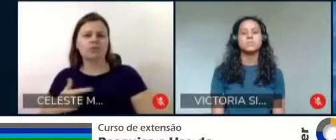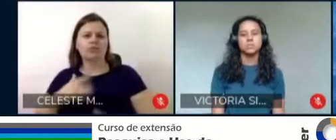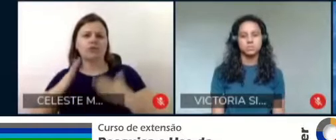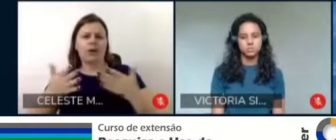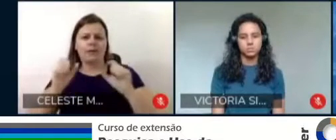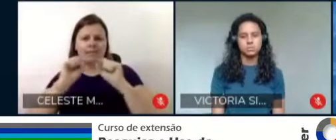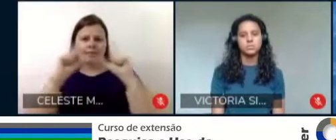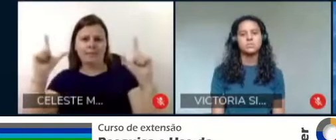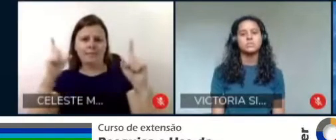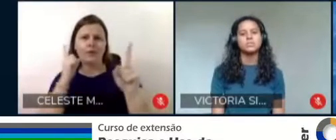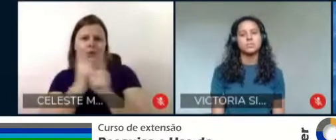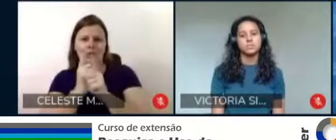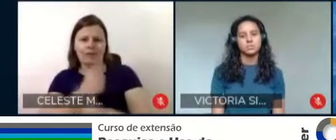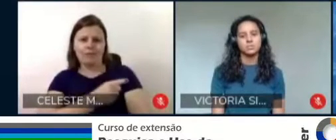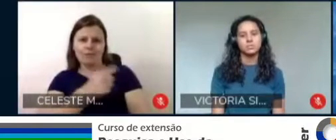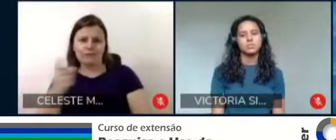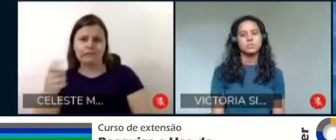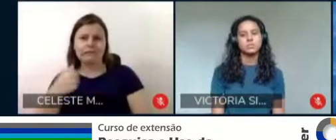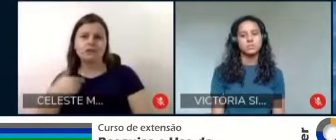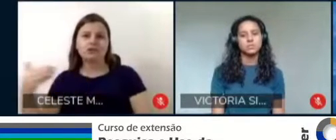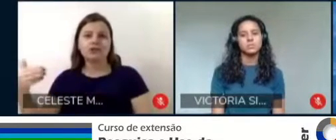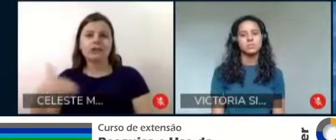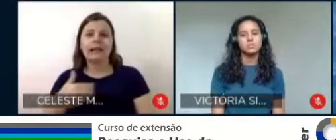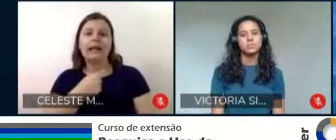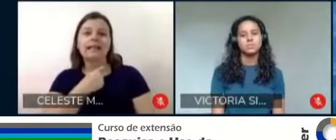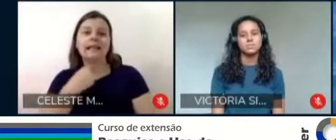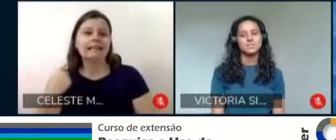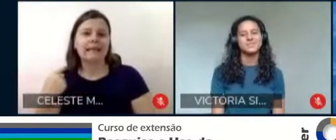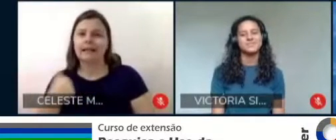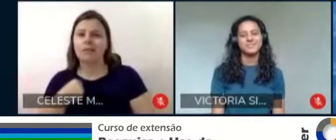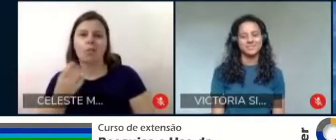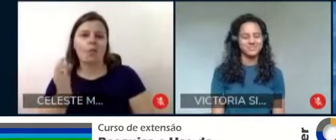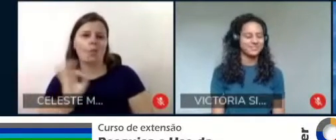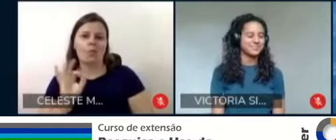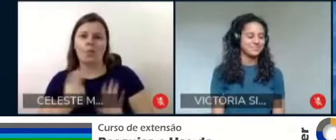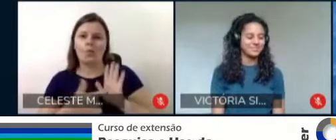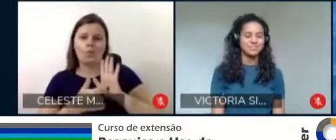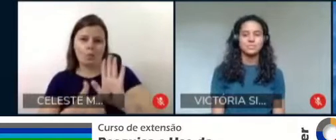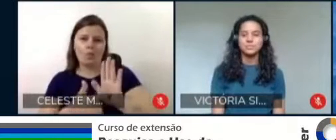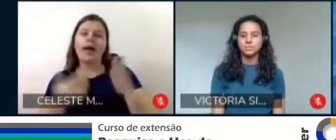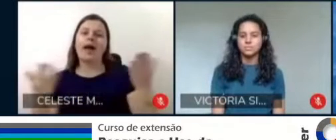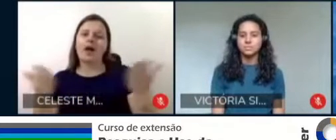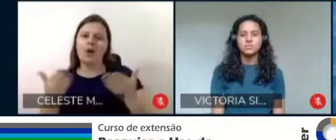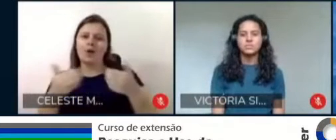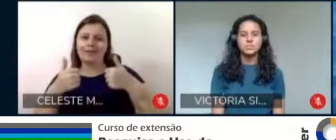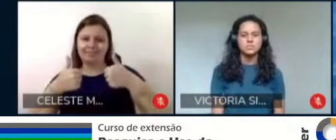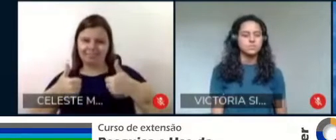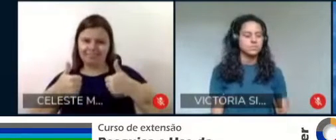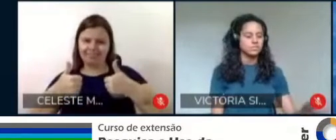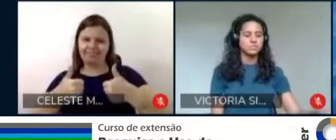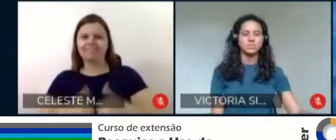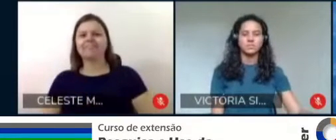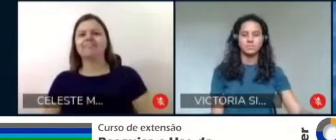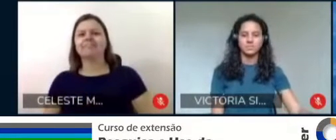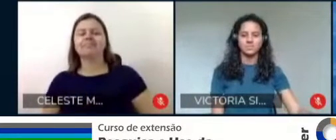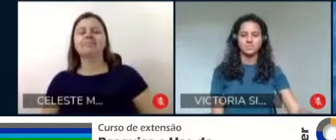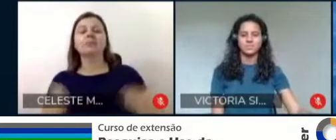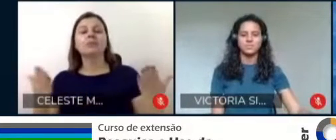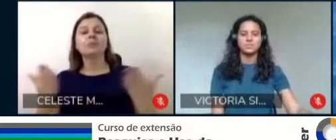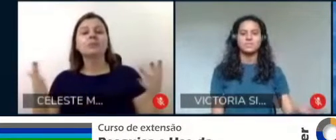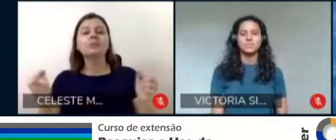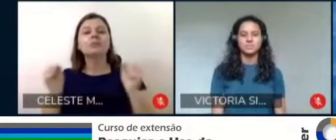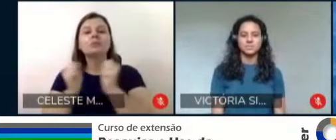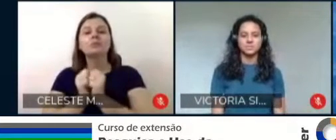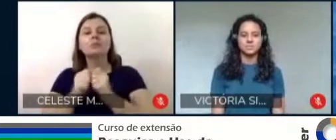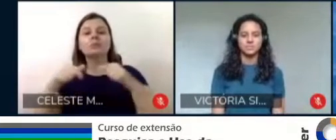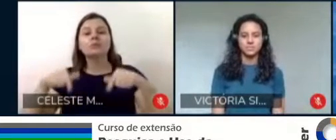Cheguei um pouco atrasada, por isso não consegui fazer a apresentação, mas agora deu tudo certo, felizmente. Hoje quem está comigo aqui